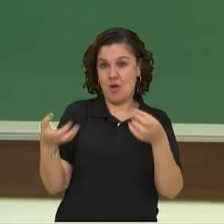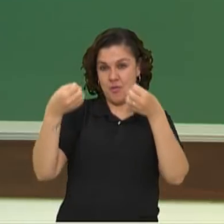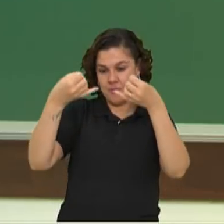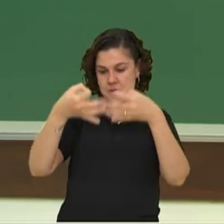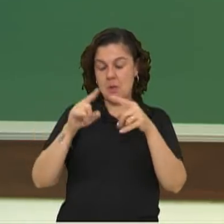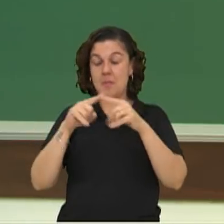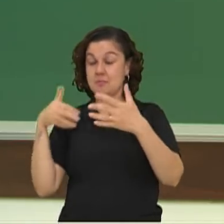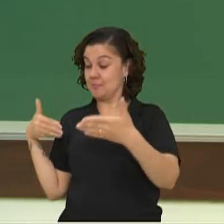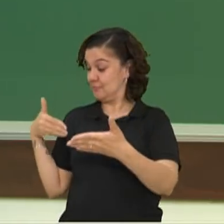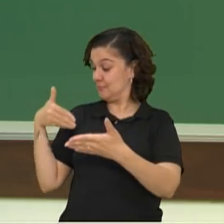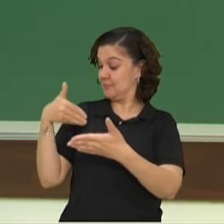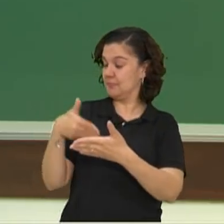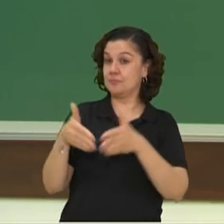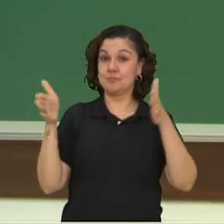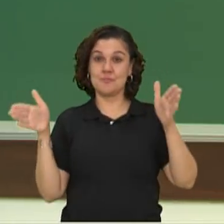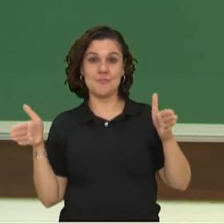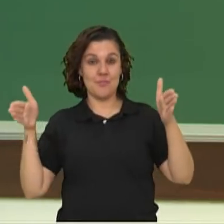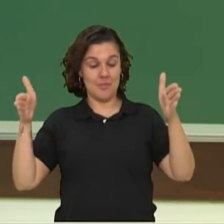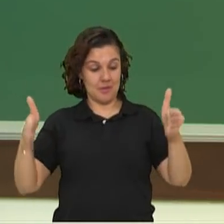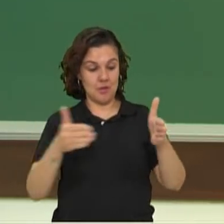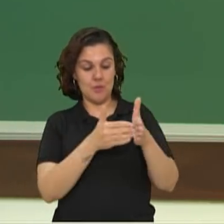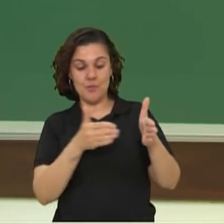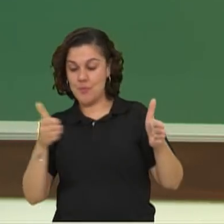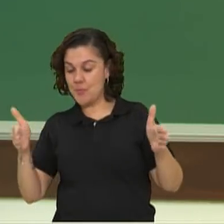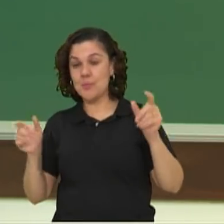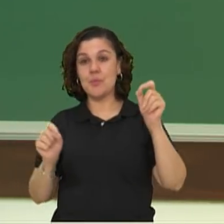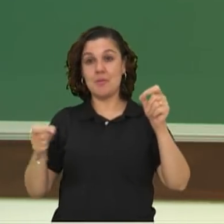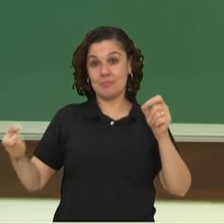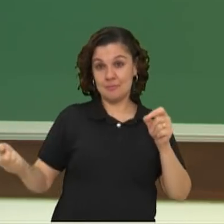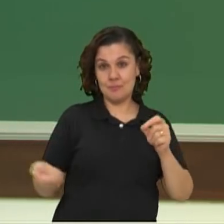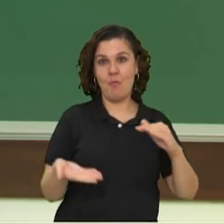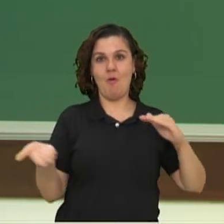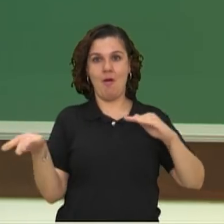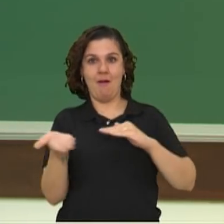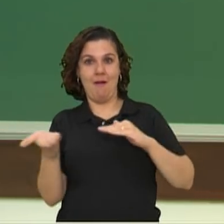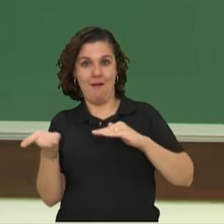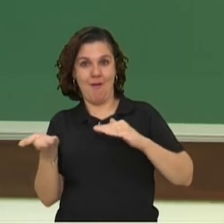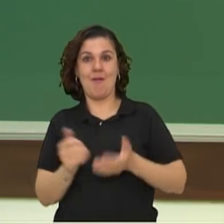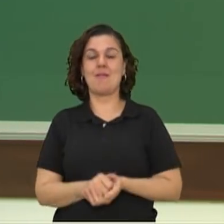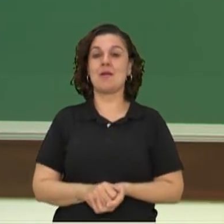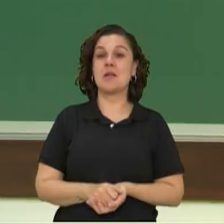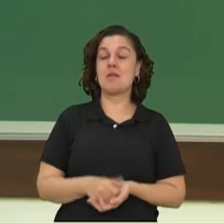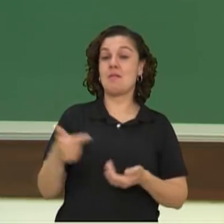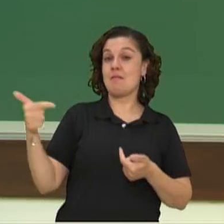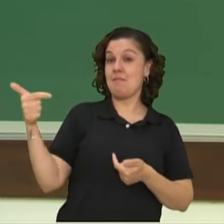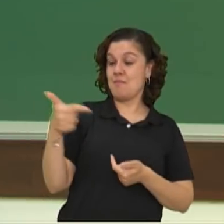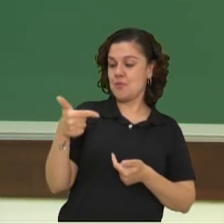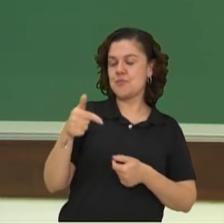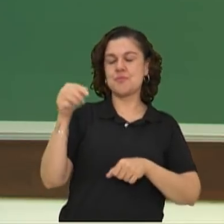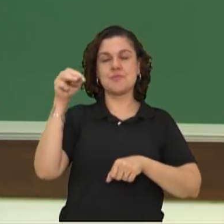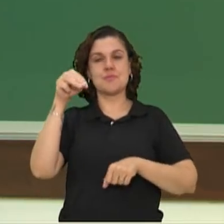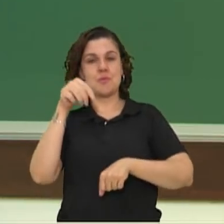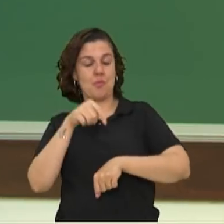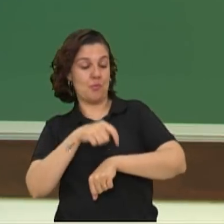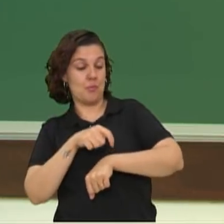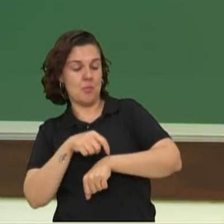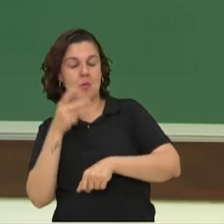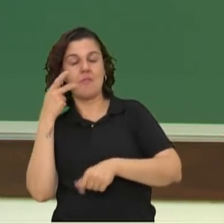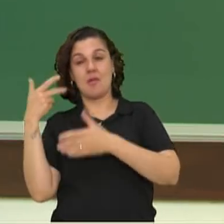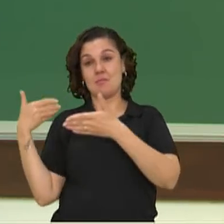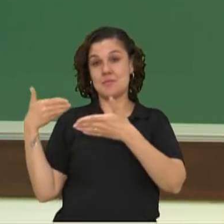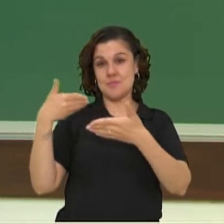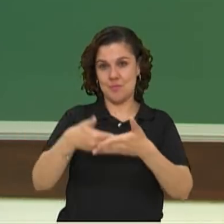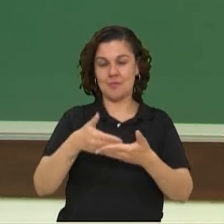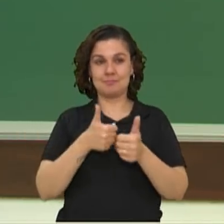que eu vou retomar a parte, digamos, contemporânea num primeiro momento, e no segundo momento eu falo a parte histórica desta